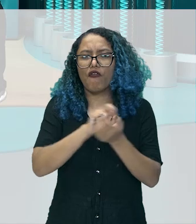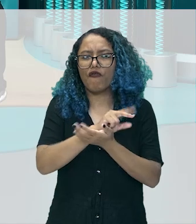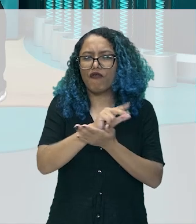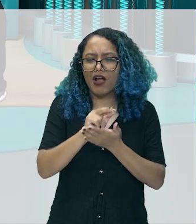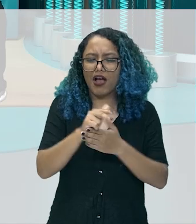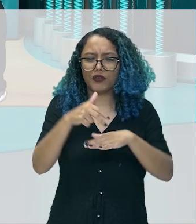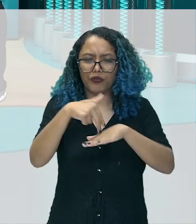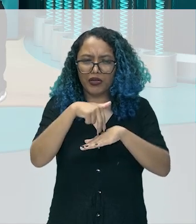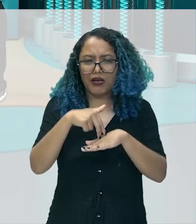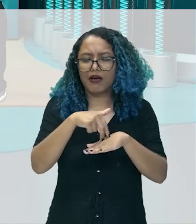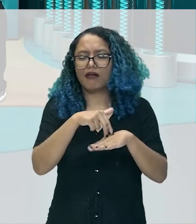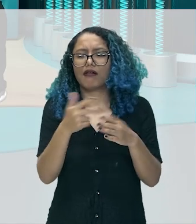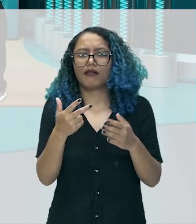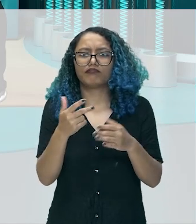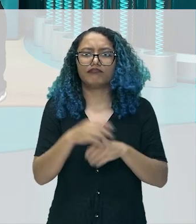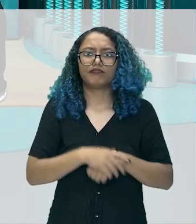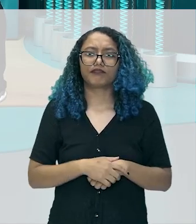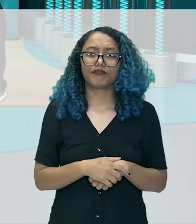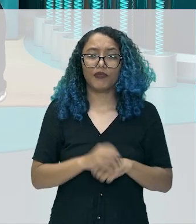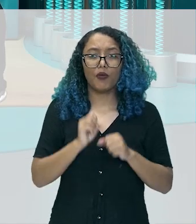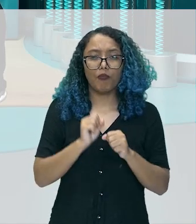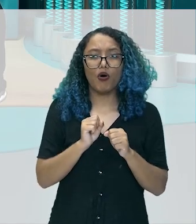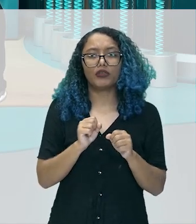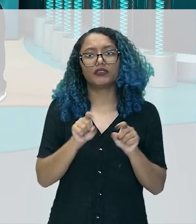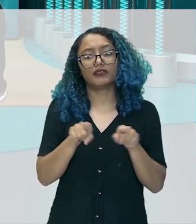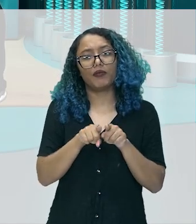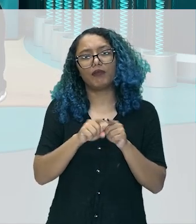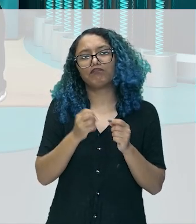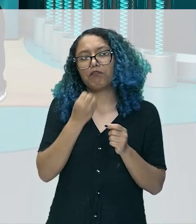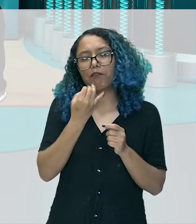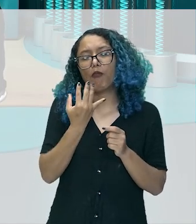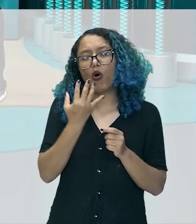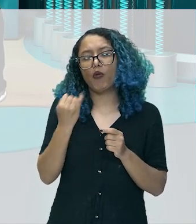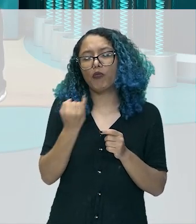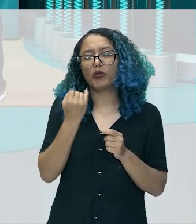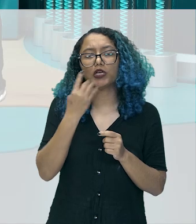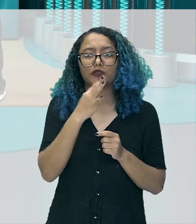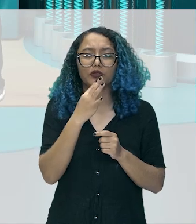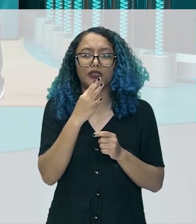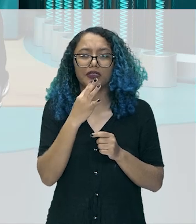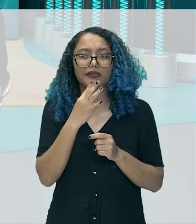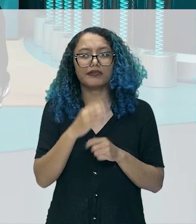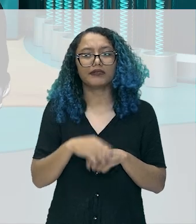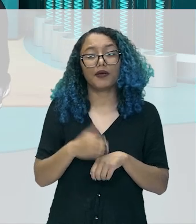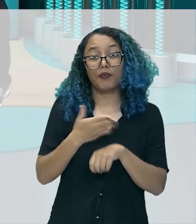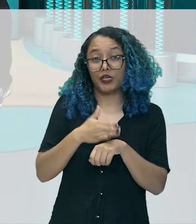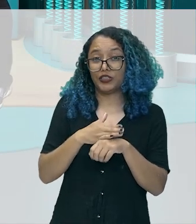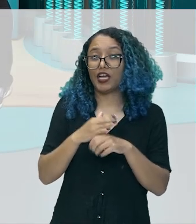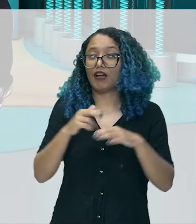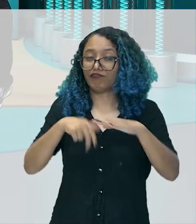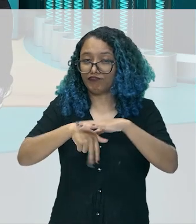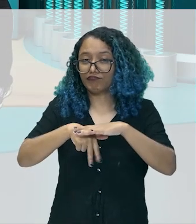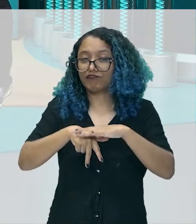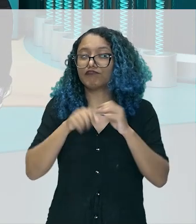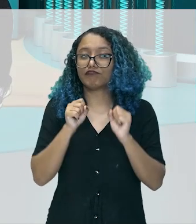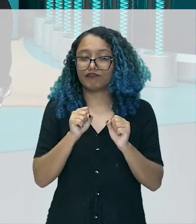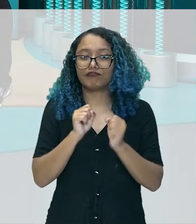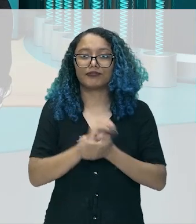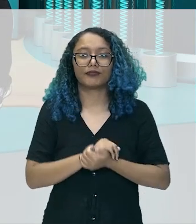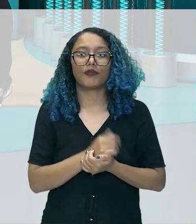para manter a saúde dos colaboradores que estão ali dentro da fábrica, da empresa, tá bom? Prosseguindo,